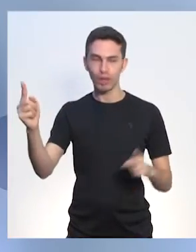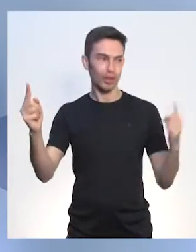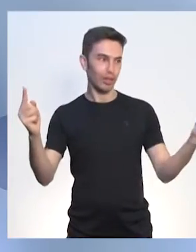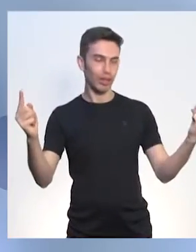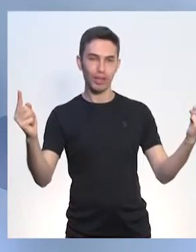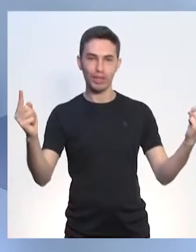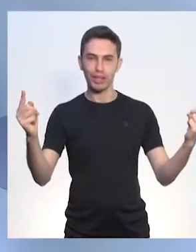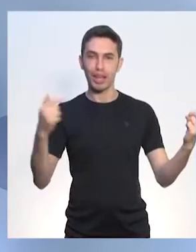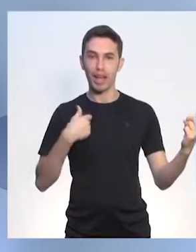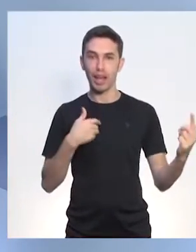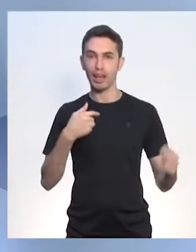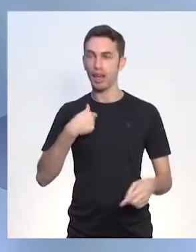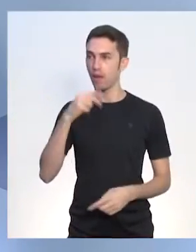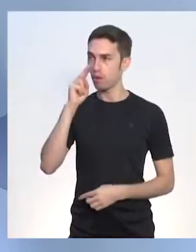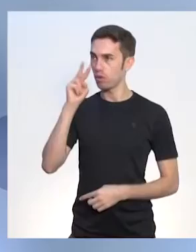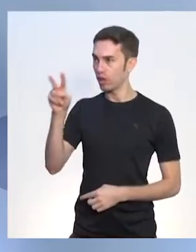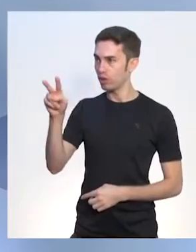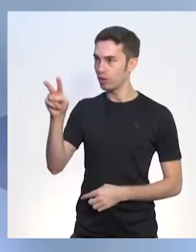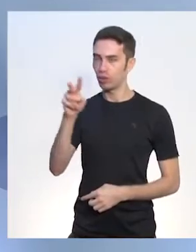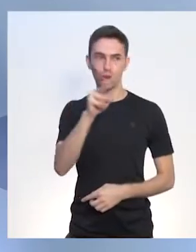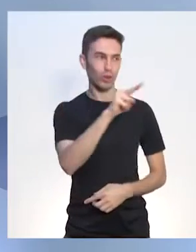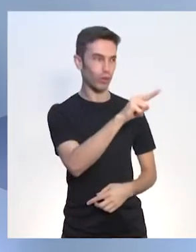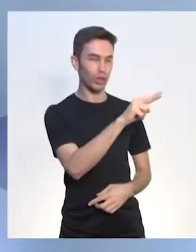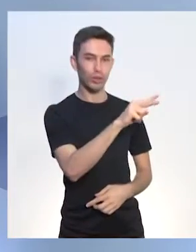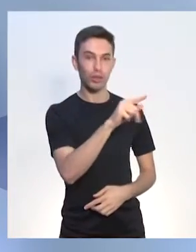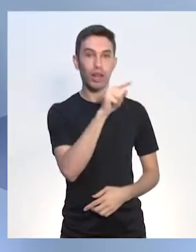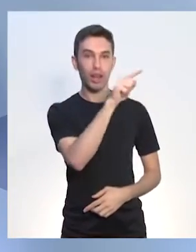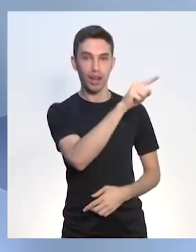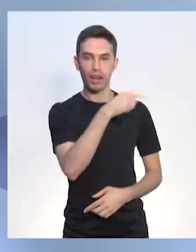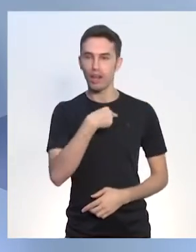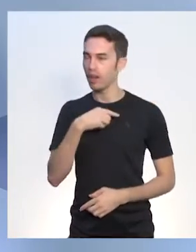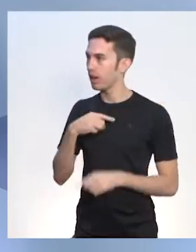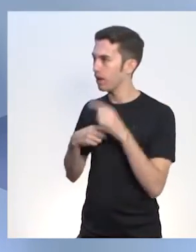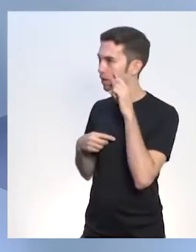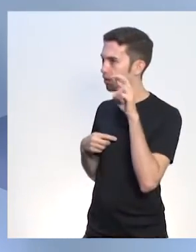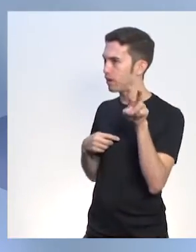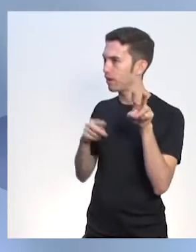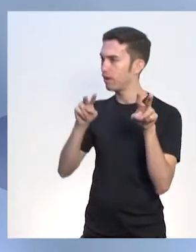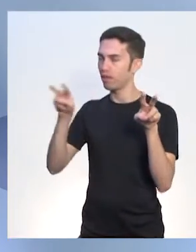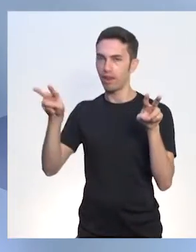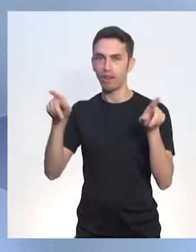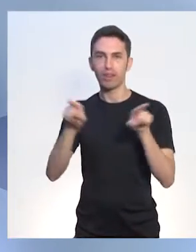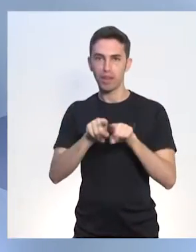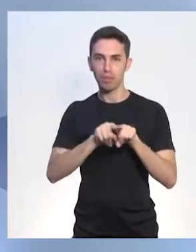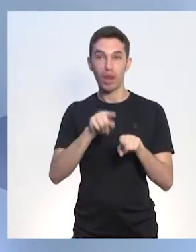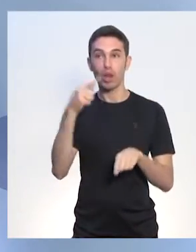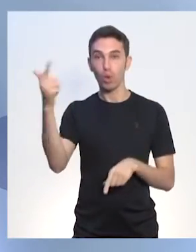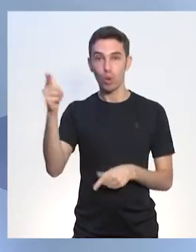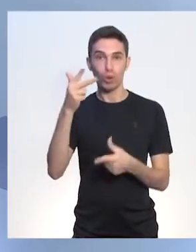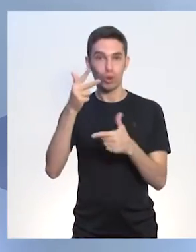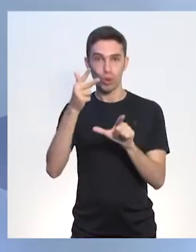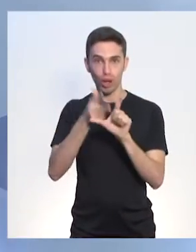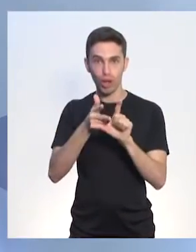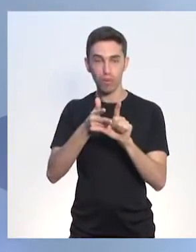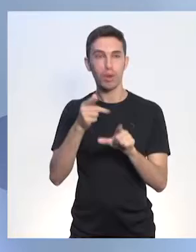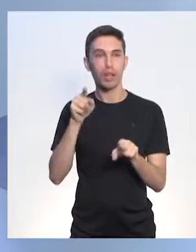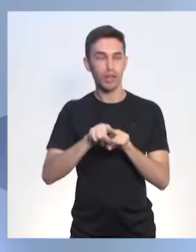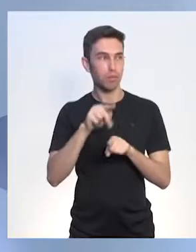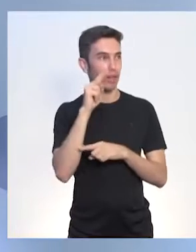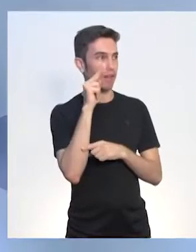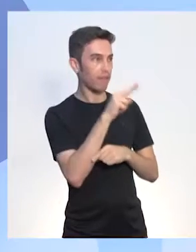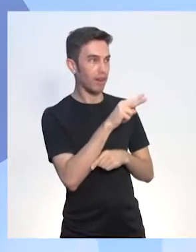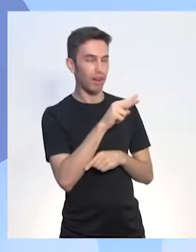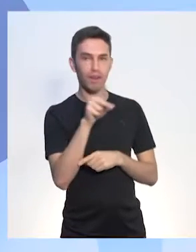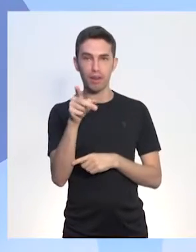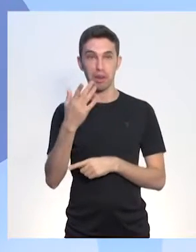perspectiva, o outro. Sem dúvida. E eu estou vendo os 2 numa perspectiva totalmente diferente, né? Que Beleza. é a questão do ângulo. Só deixa eu